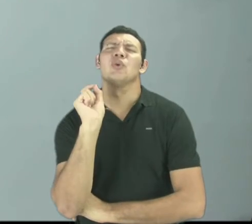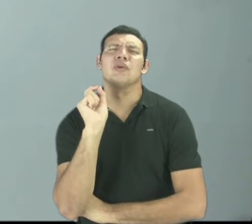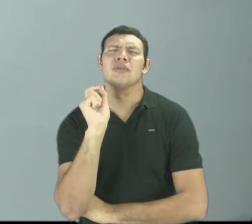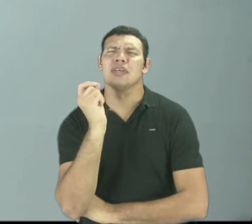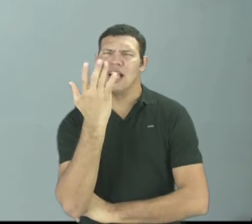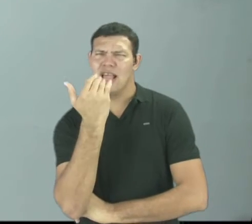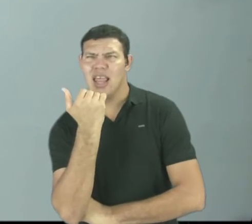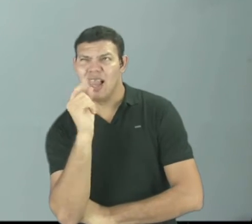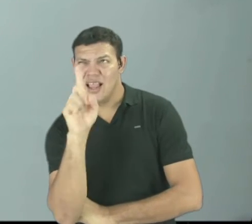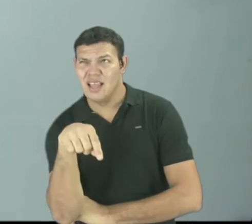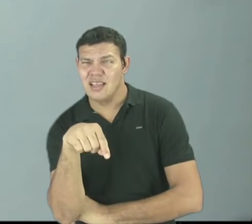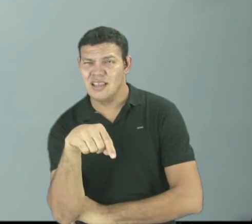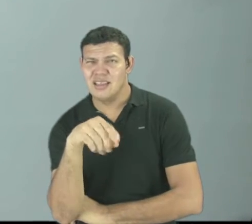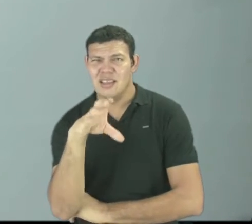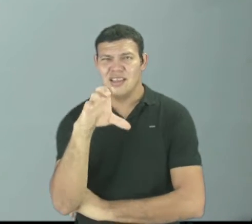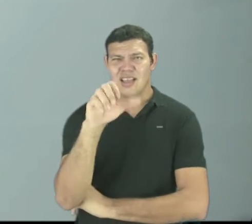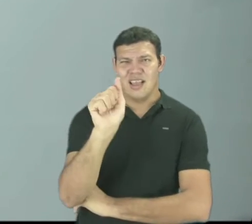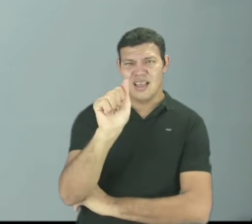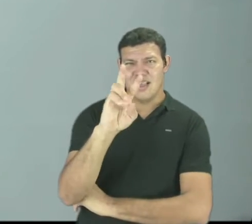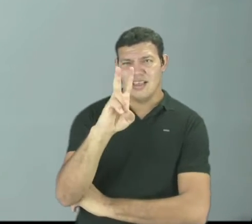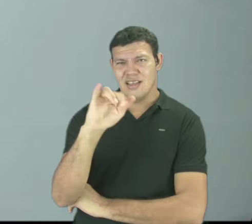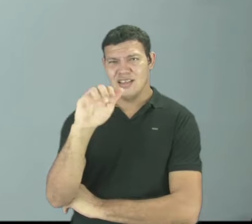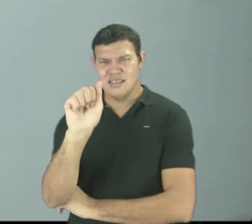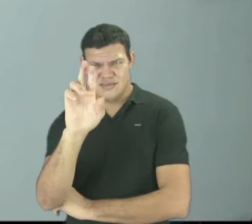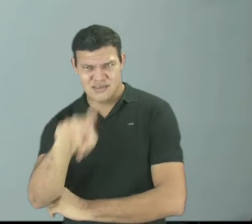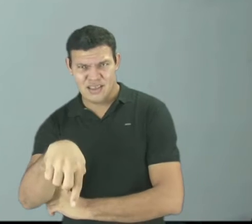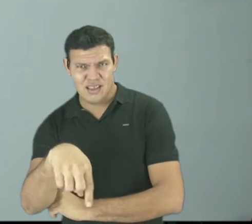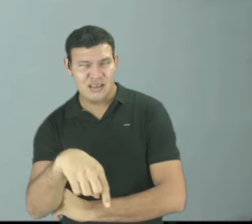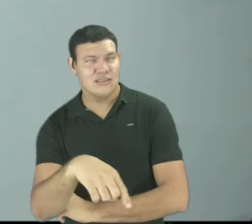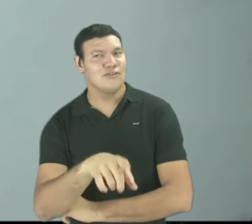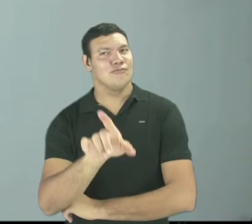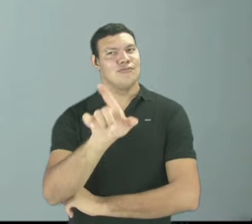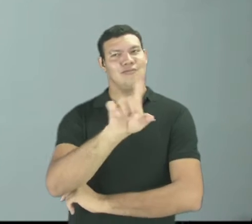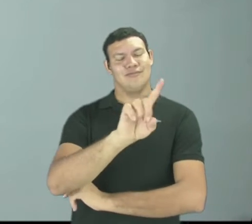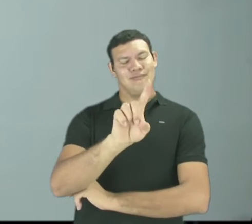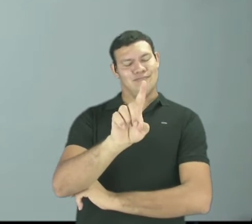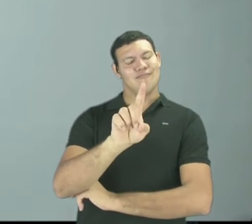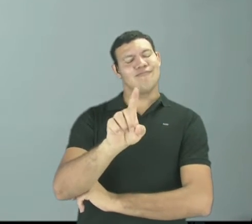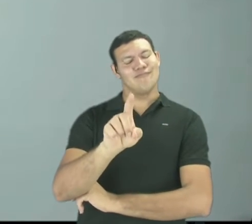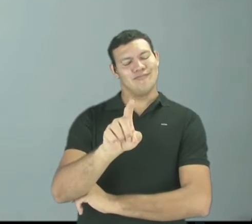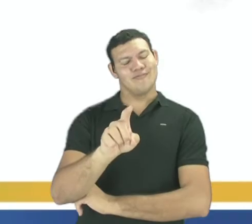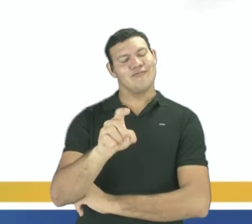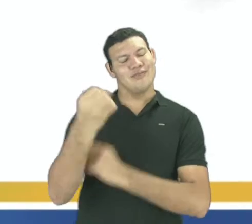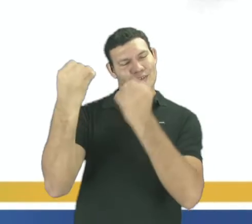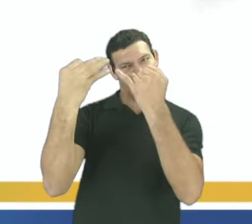comer? É caviar? Como é que é? Então, vamos continuar?